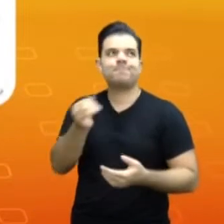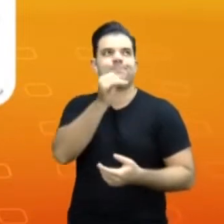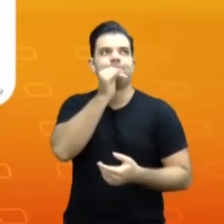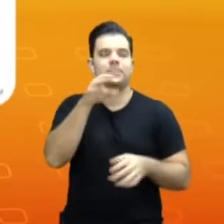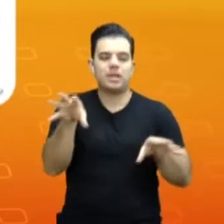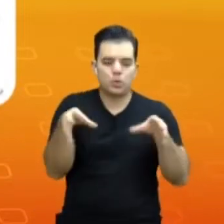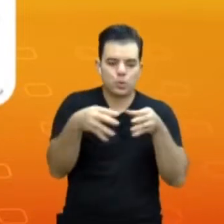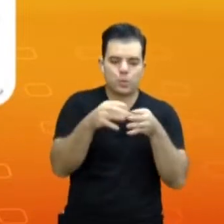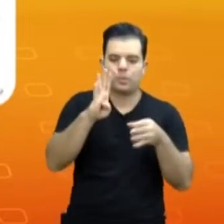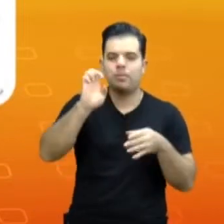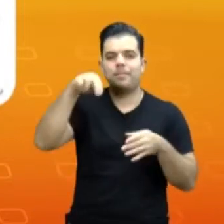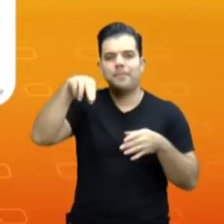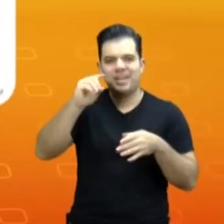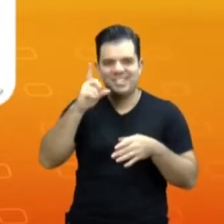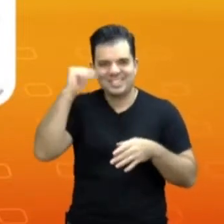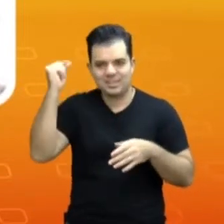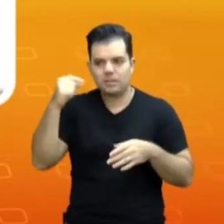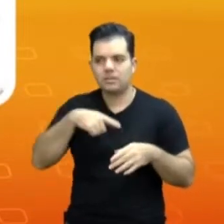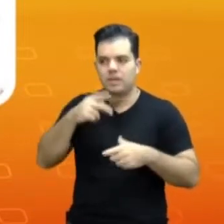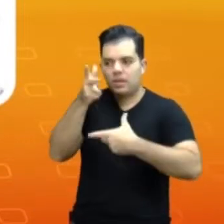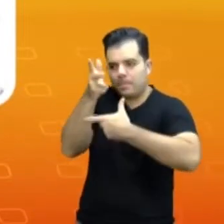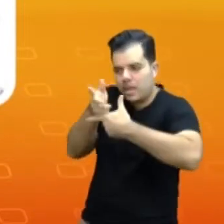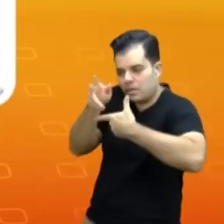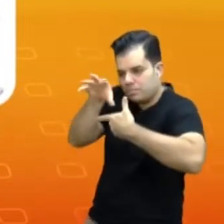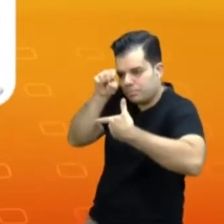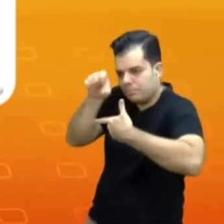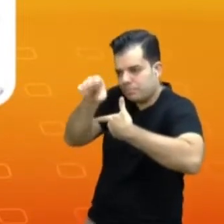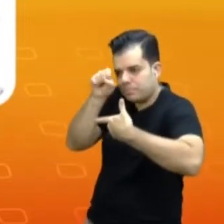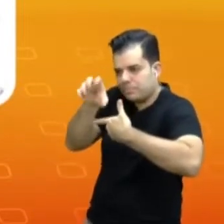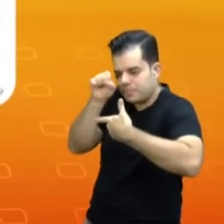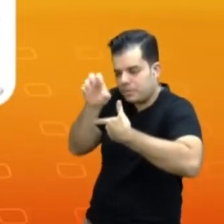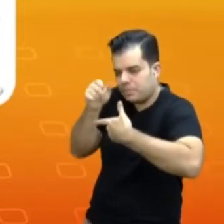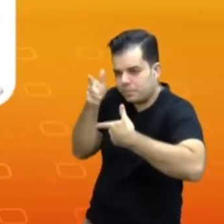equipe da Band, num dado momento, estava gravando